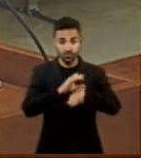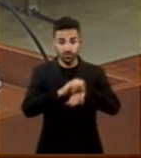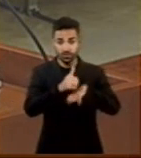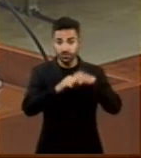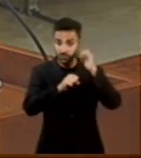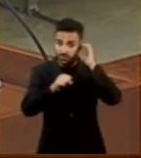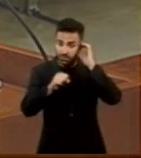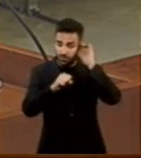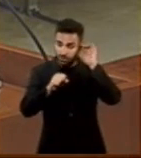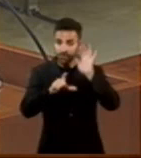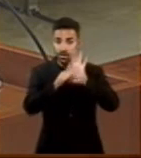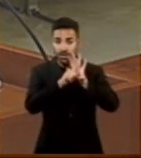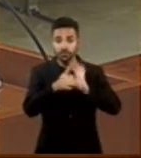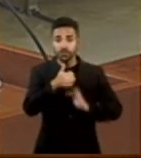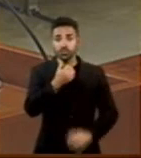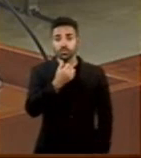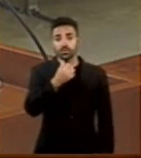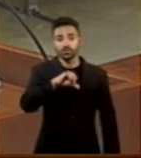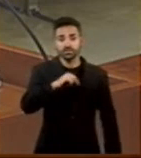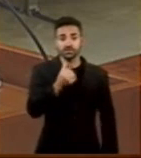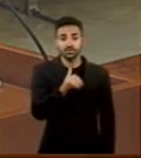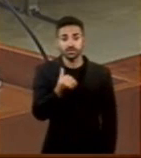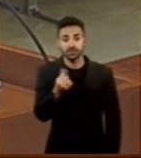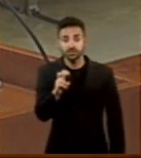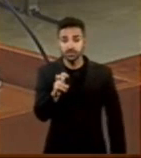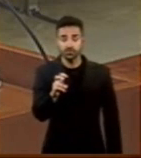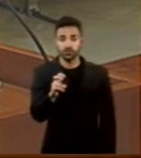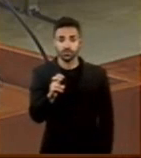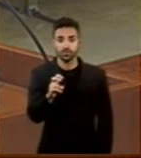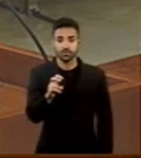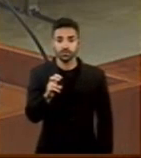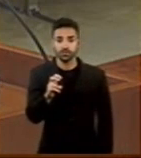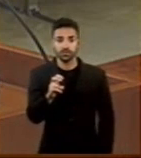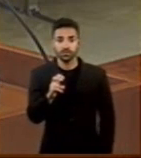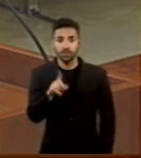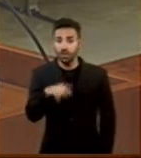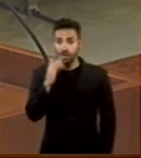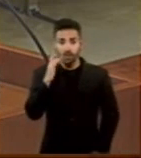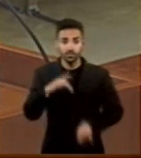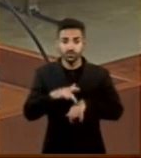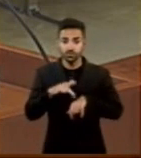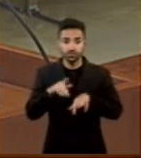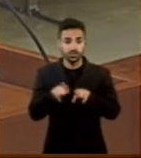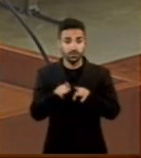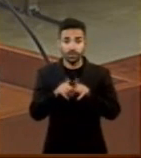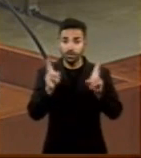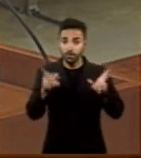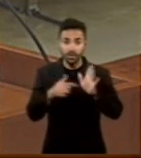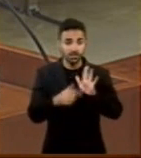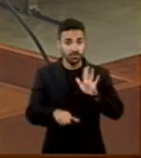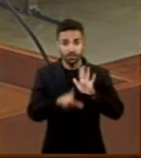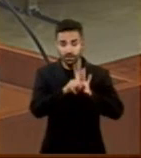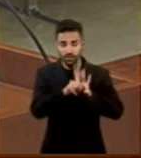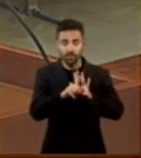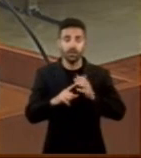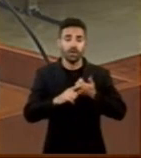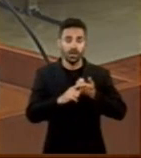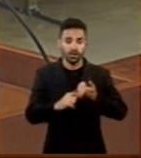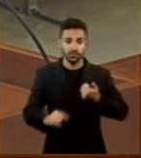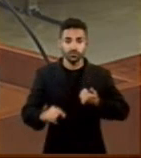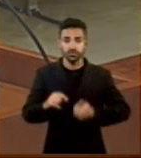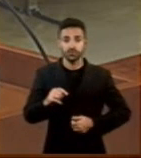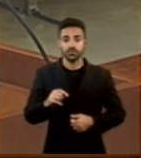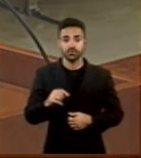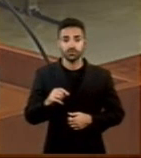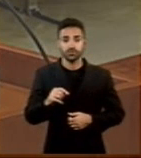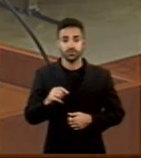risco previsto na legislação de 65, quanto seria absurdo defender aqui que, na mesma legislação, no artigo